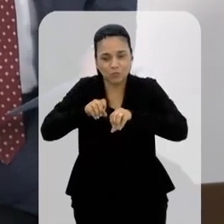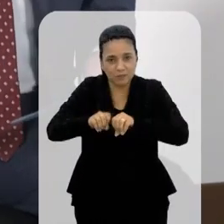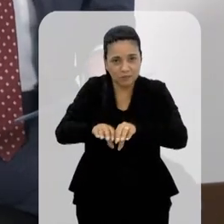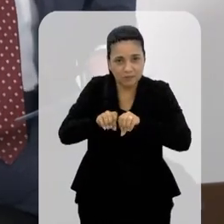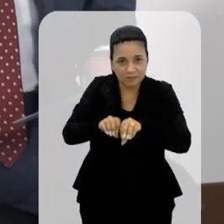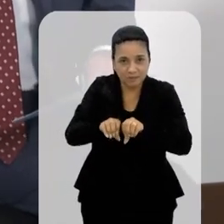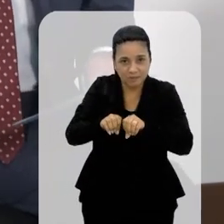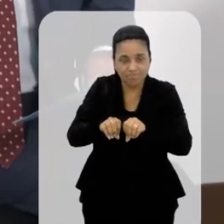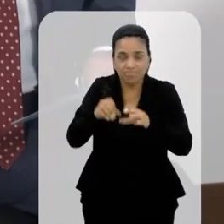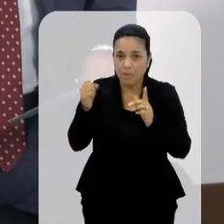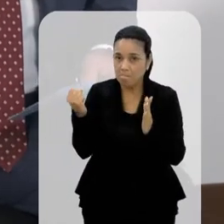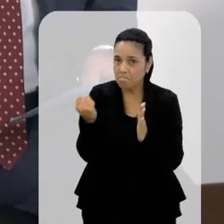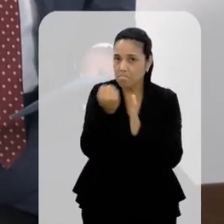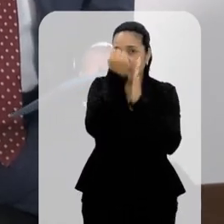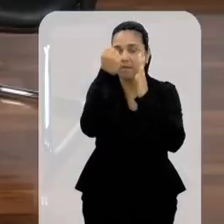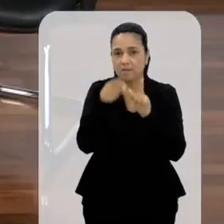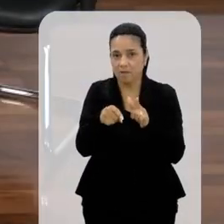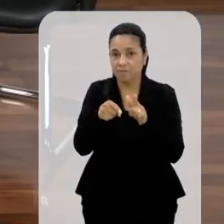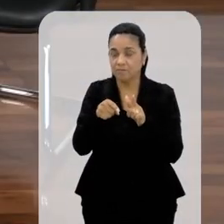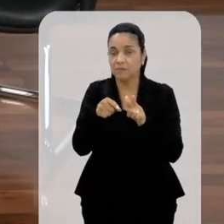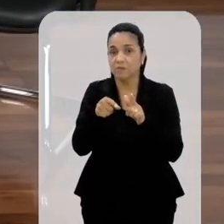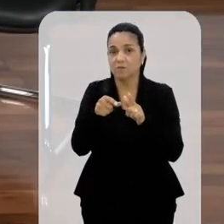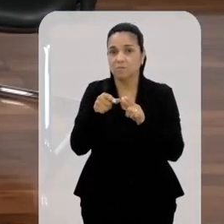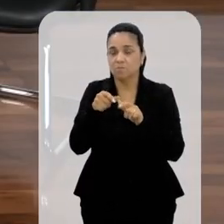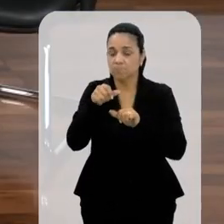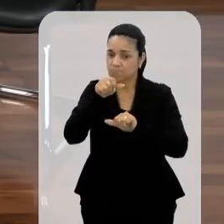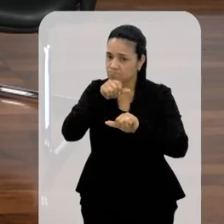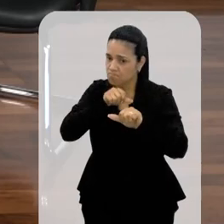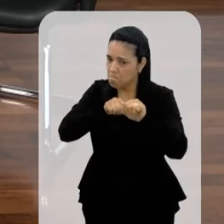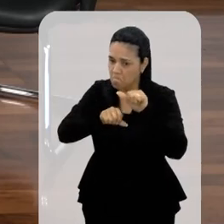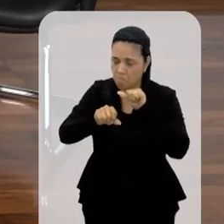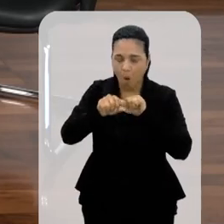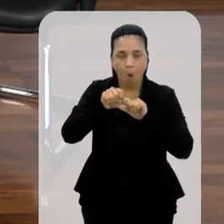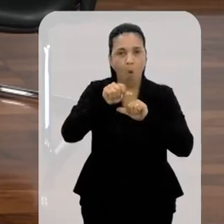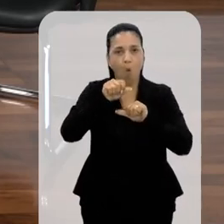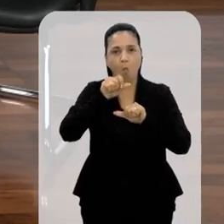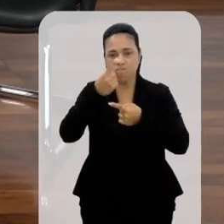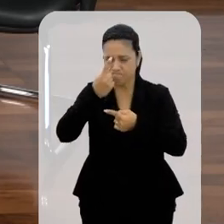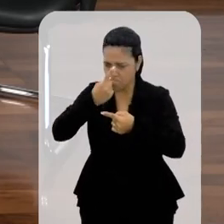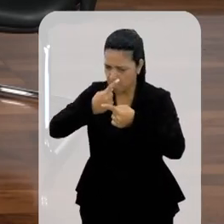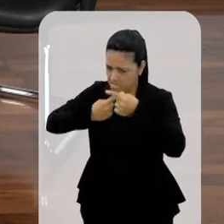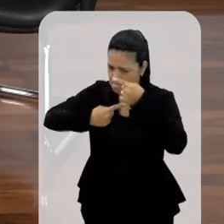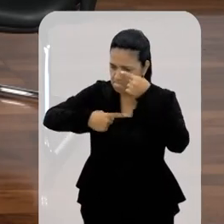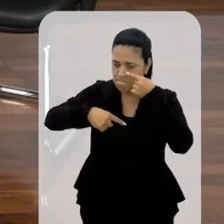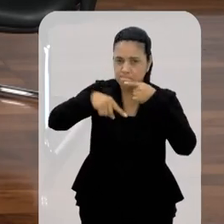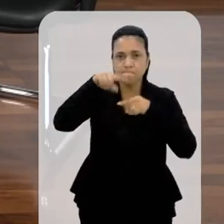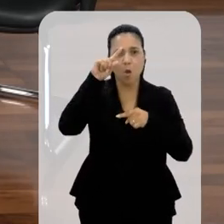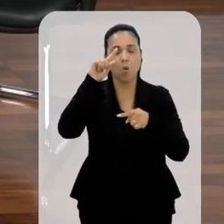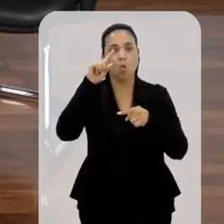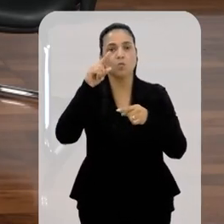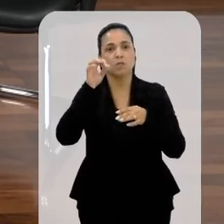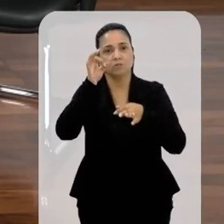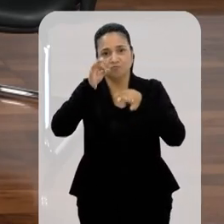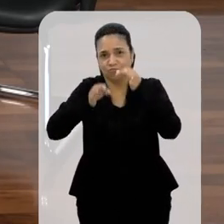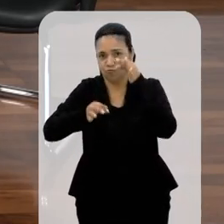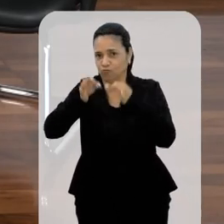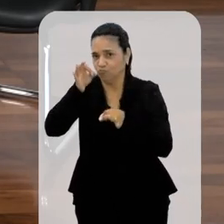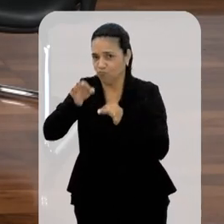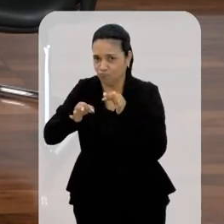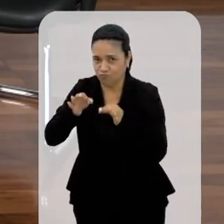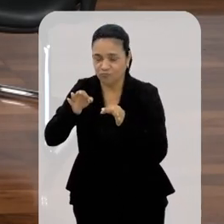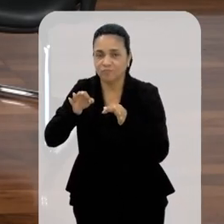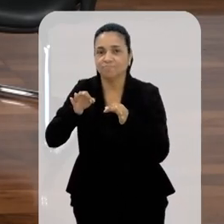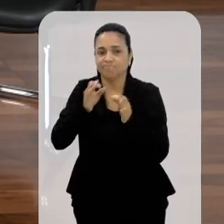seja, educacional, para impactar. Houve um reordenamento, né, por parte do sistema de justiça a respeito